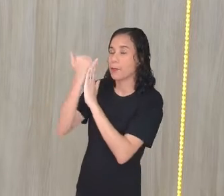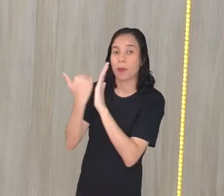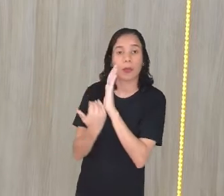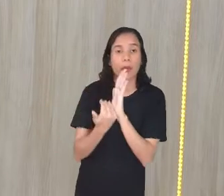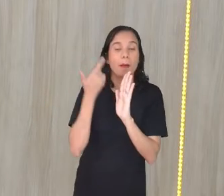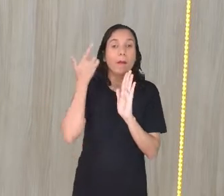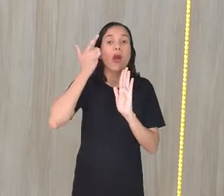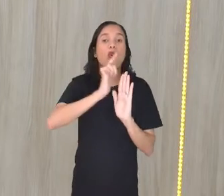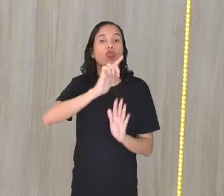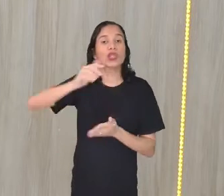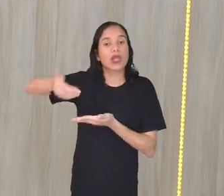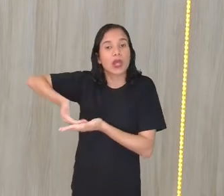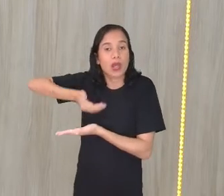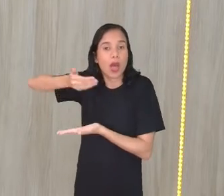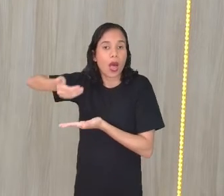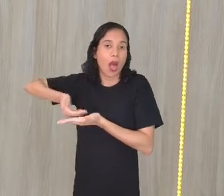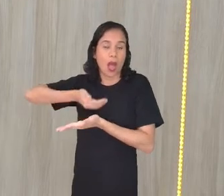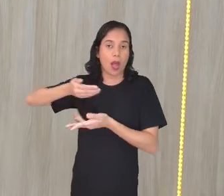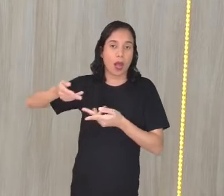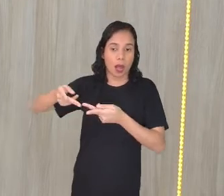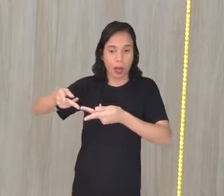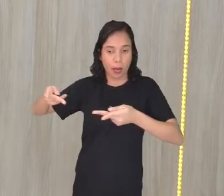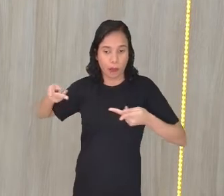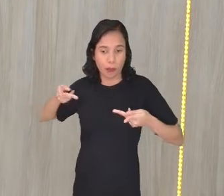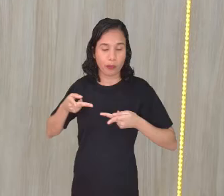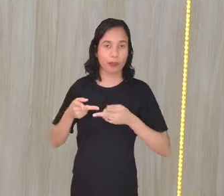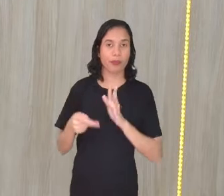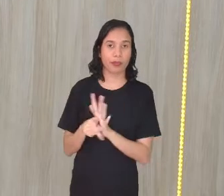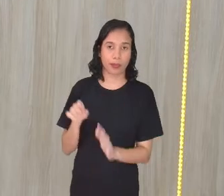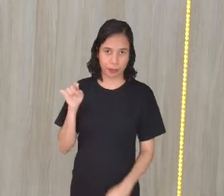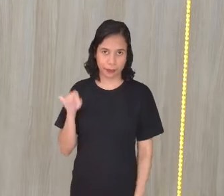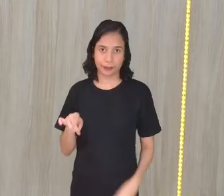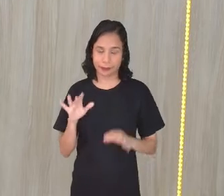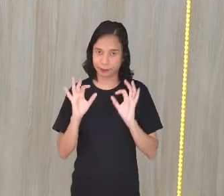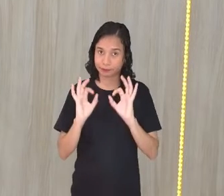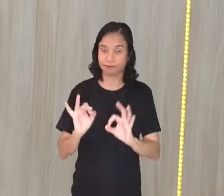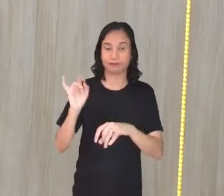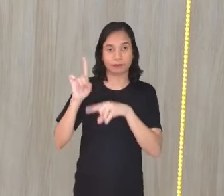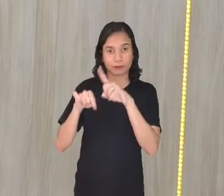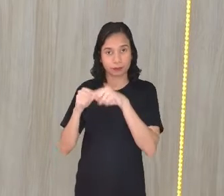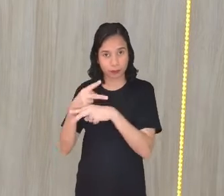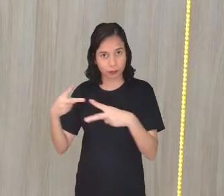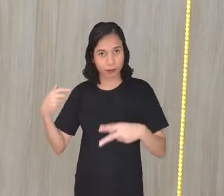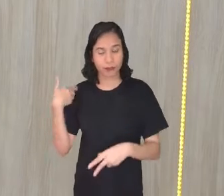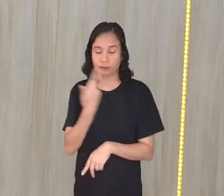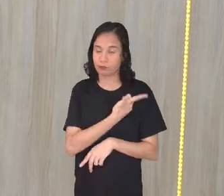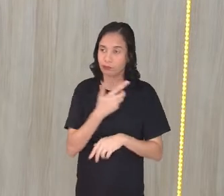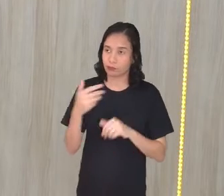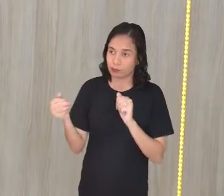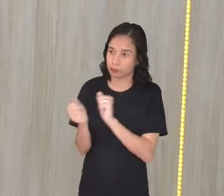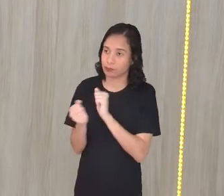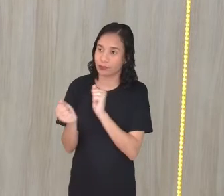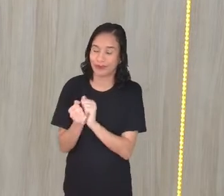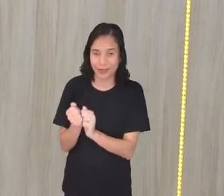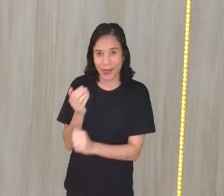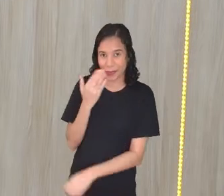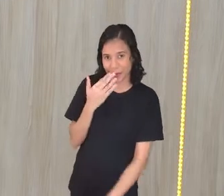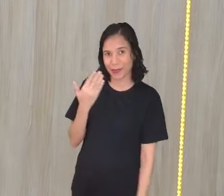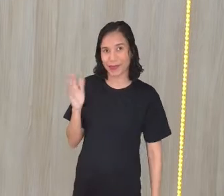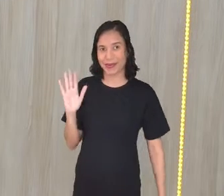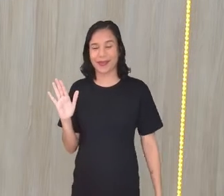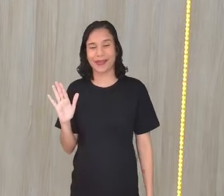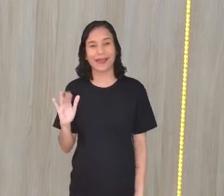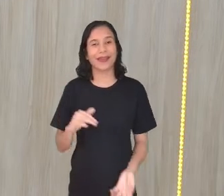chega no resultado desejado, que é a receita pronta, né? O material pronto para jantar, uma café da manhã.